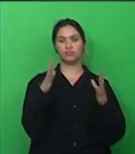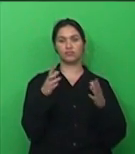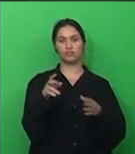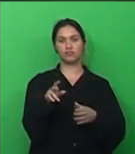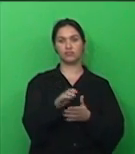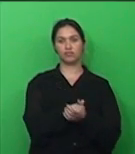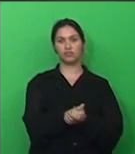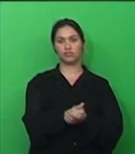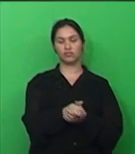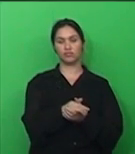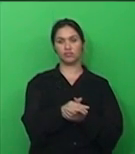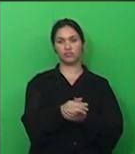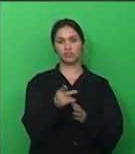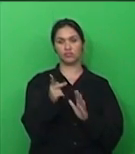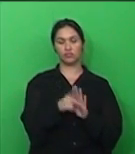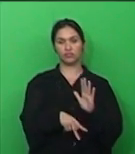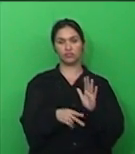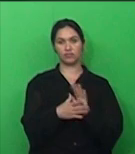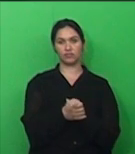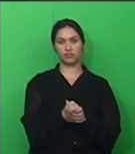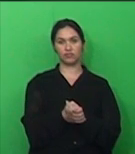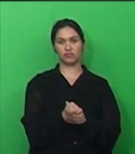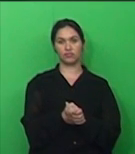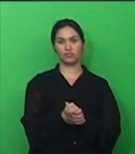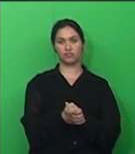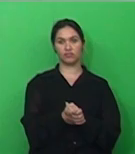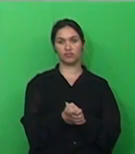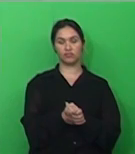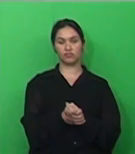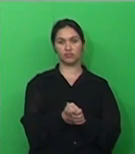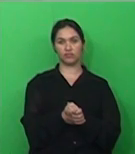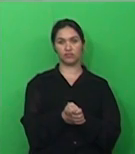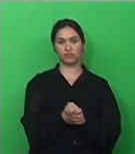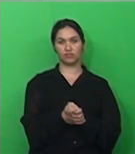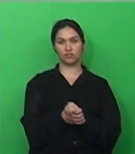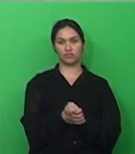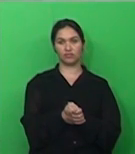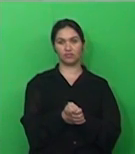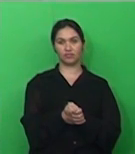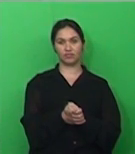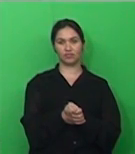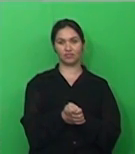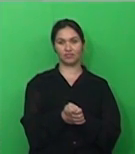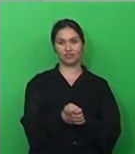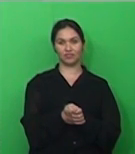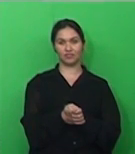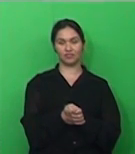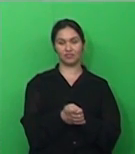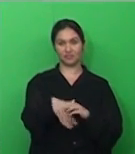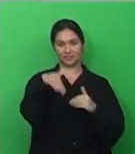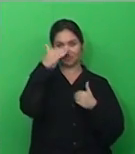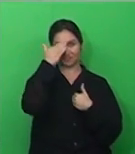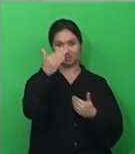Obrigado, vereador. O senhor, sendo presidente do partido, me deixa mais confortável ainda na defesa aqui do meu projeto. Muito obrigado.